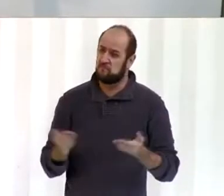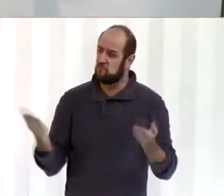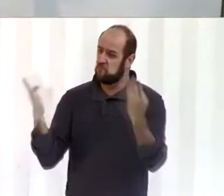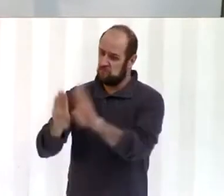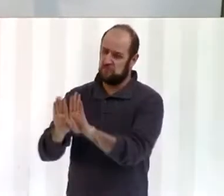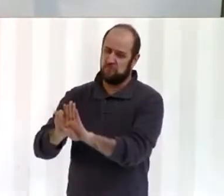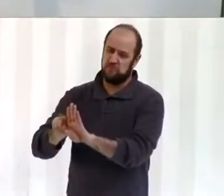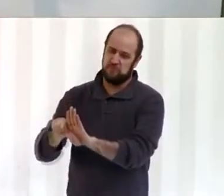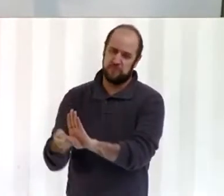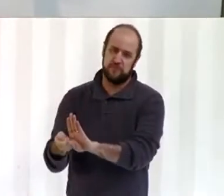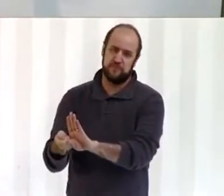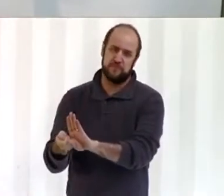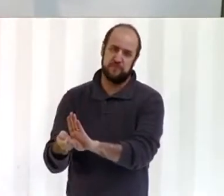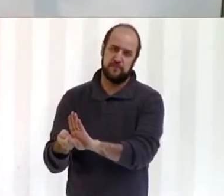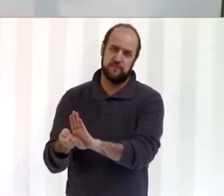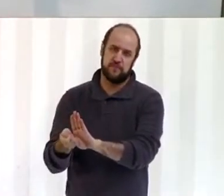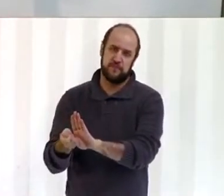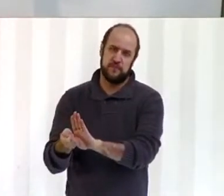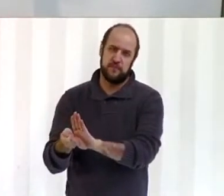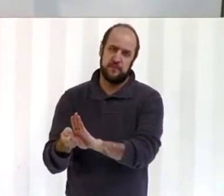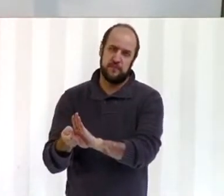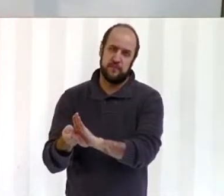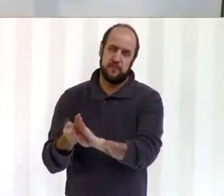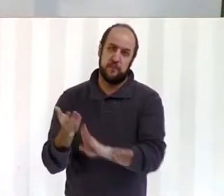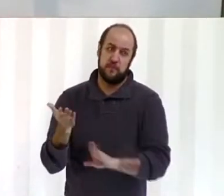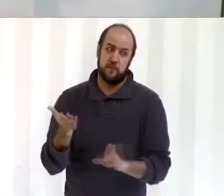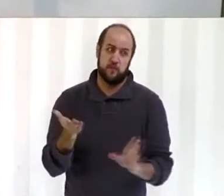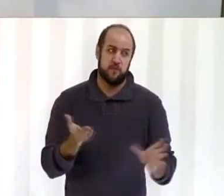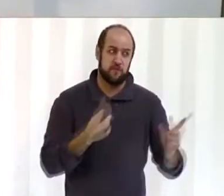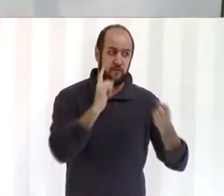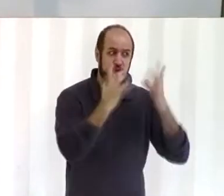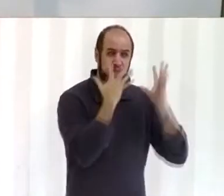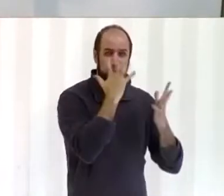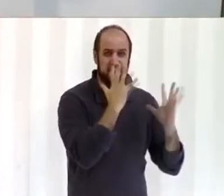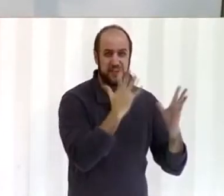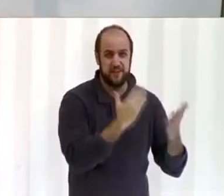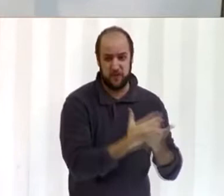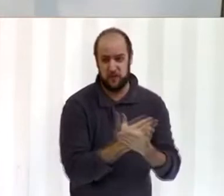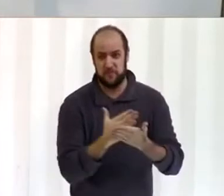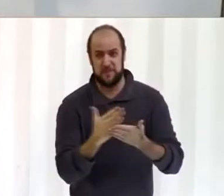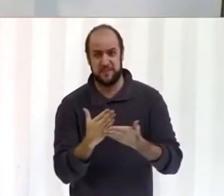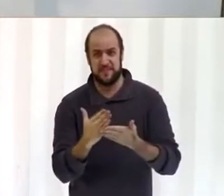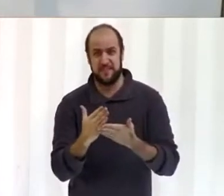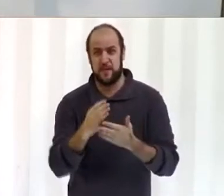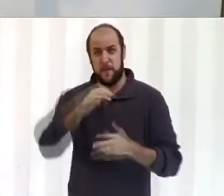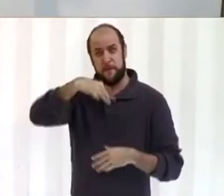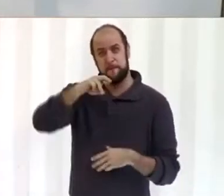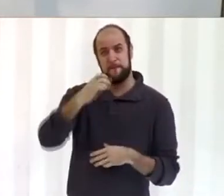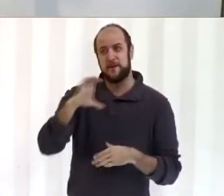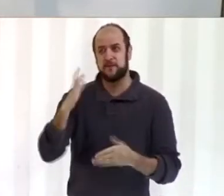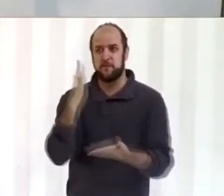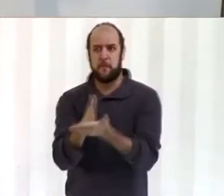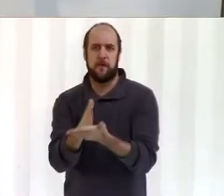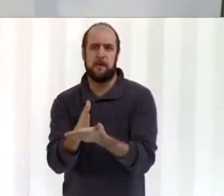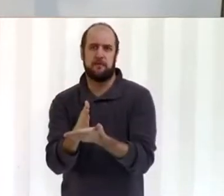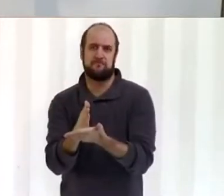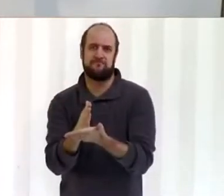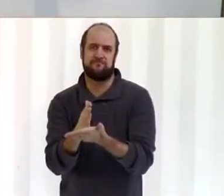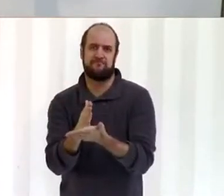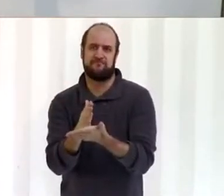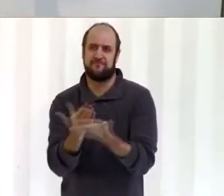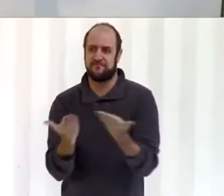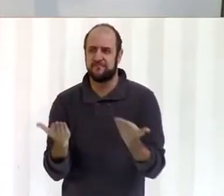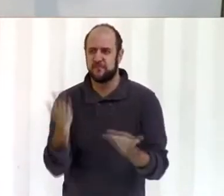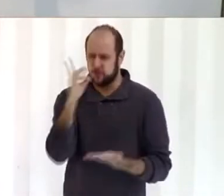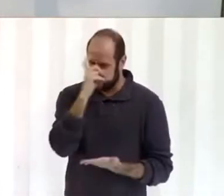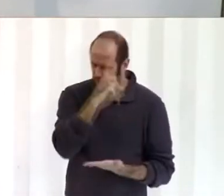E que voltou de férias em fevereiro e em março já entra em recesso, entra em isolamento social.